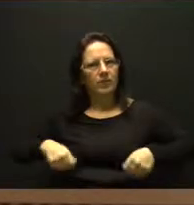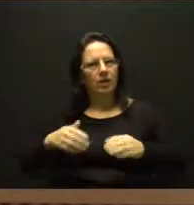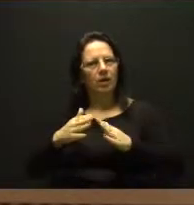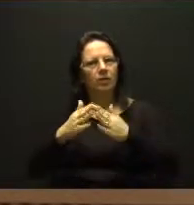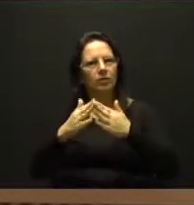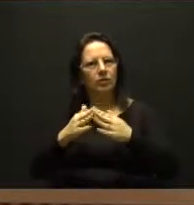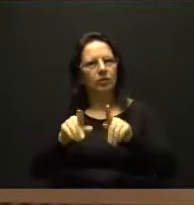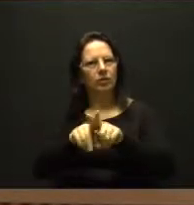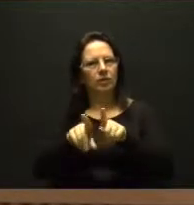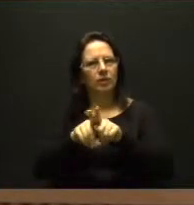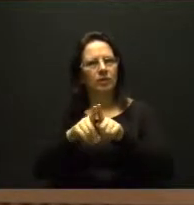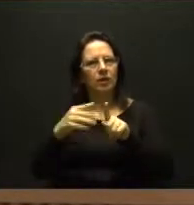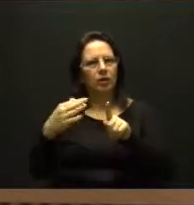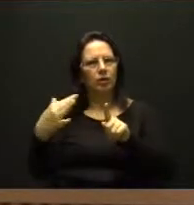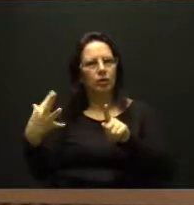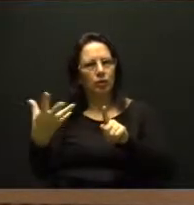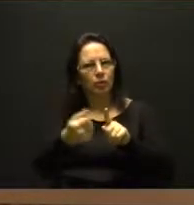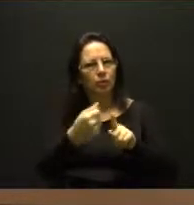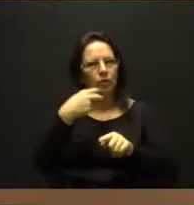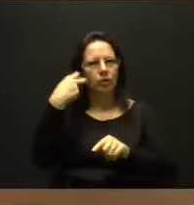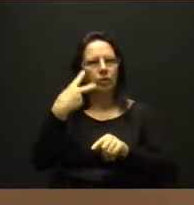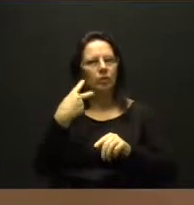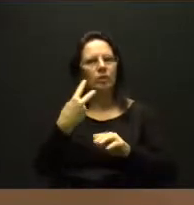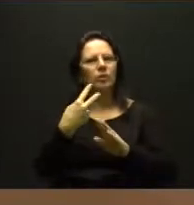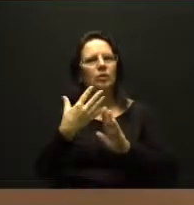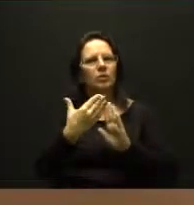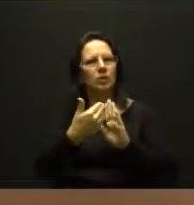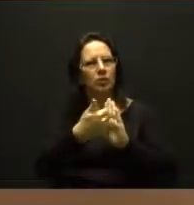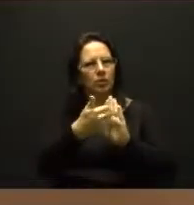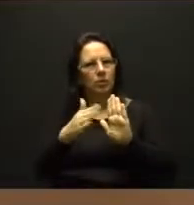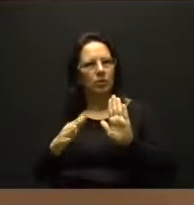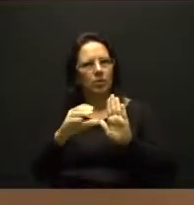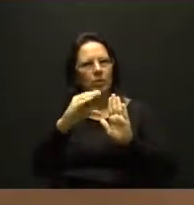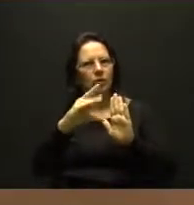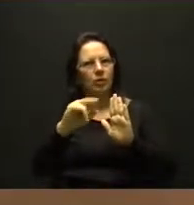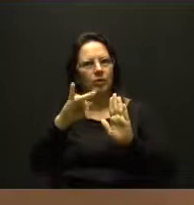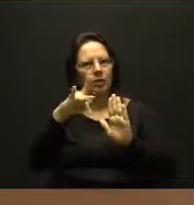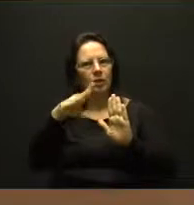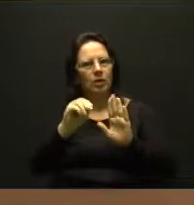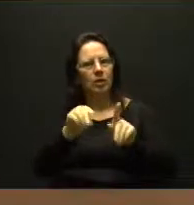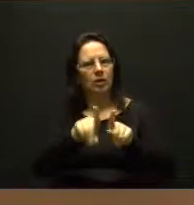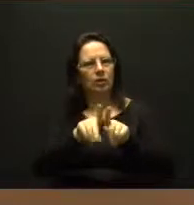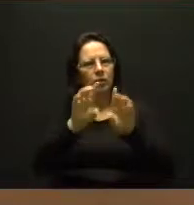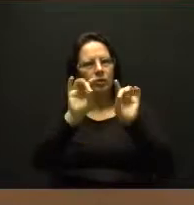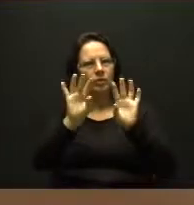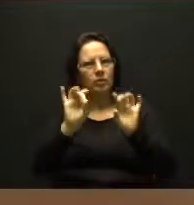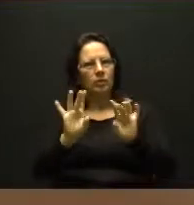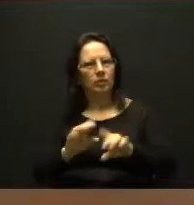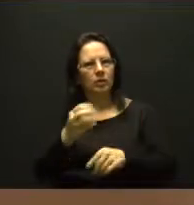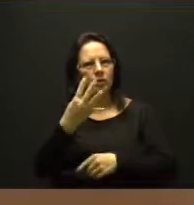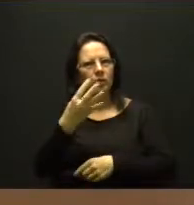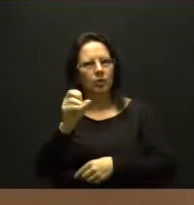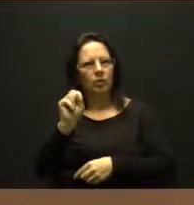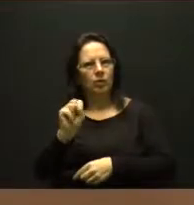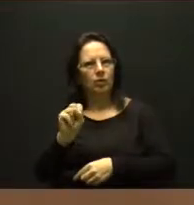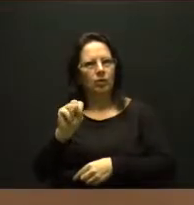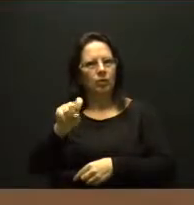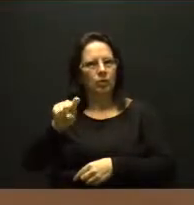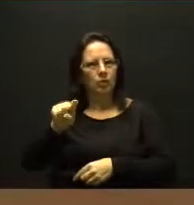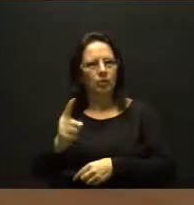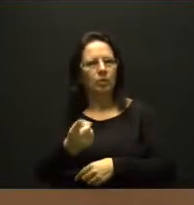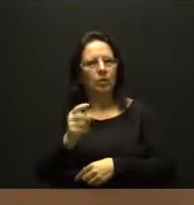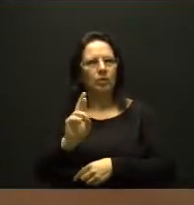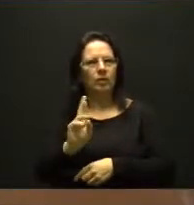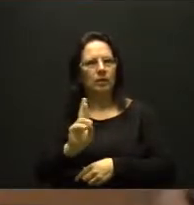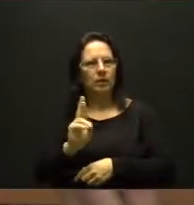autorização desta casa de lei para proceder à abertura de um crédito especial na importância de 48 mil quarenta e oito mil